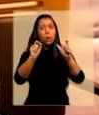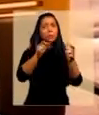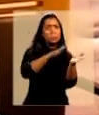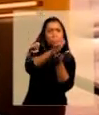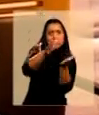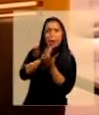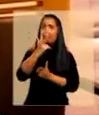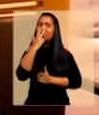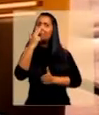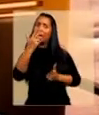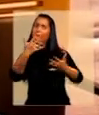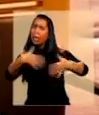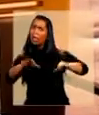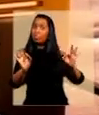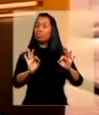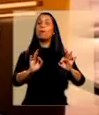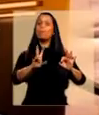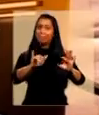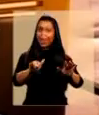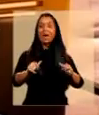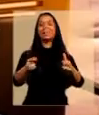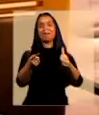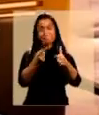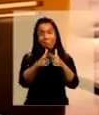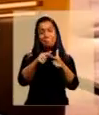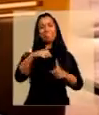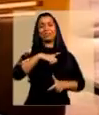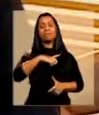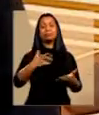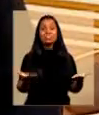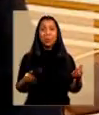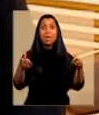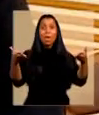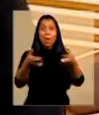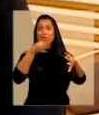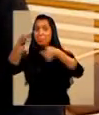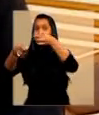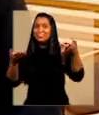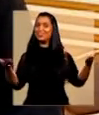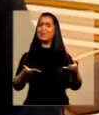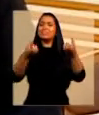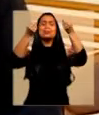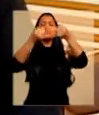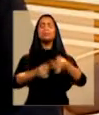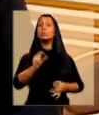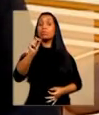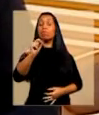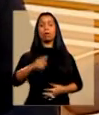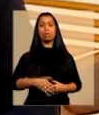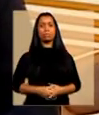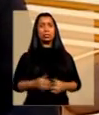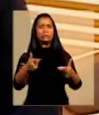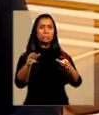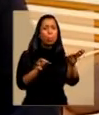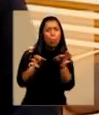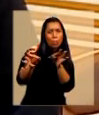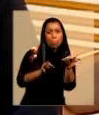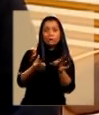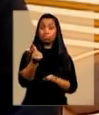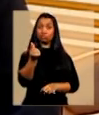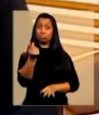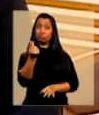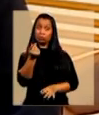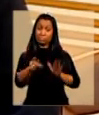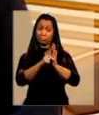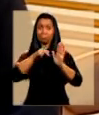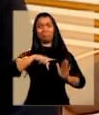olho nos gastos que parecem inofensivos, mas que comprometem o orçamento. O Ponto de Vista dessa semana fala sobre os desafios da